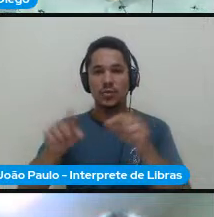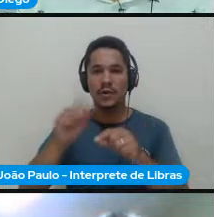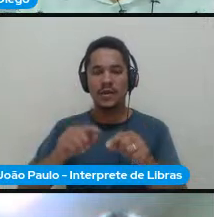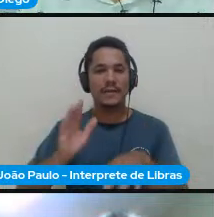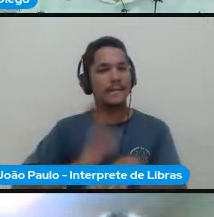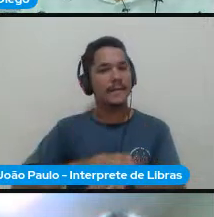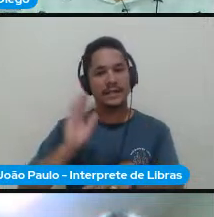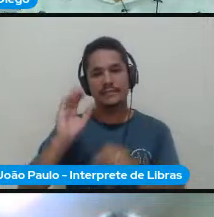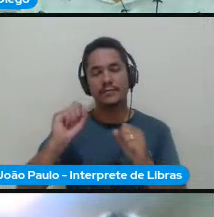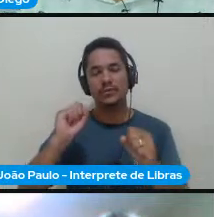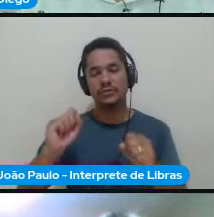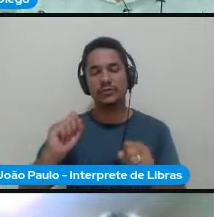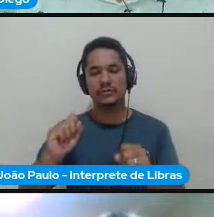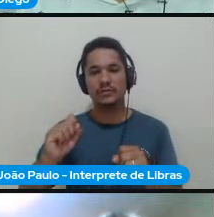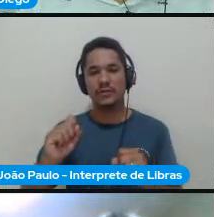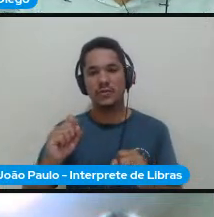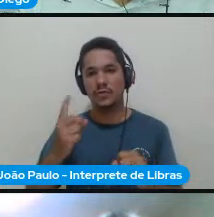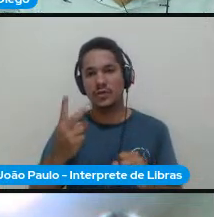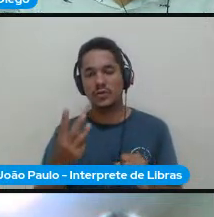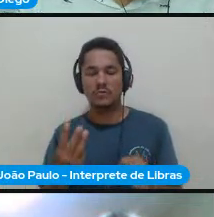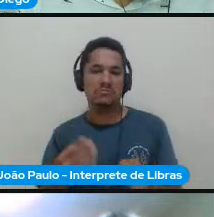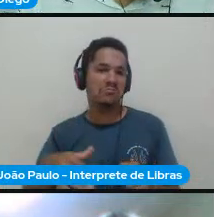uma opção, tudo bem?